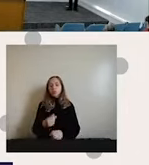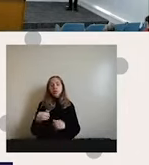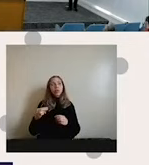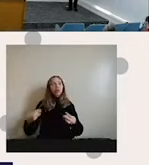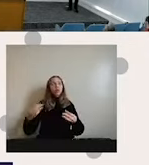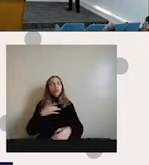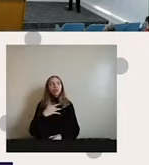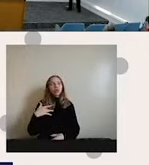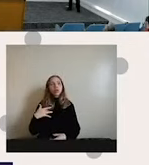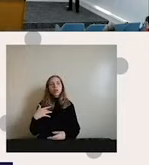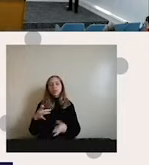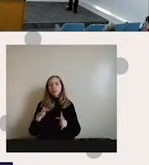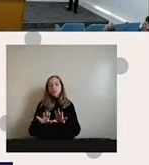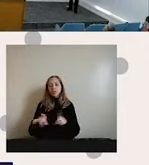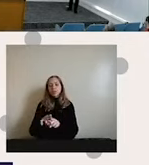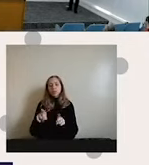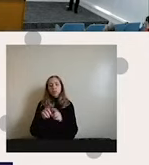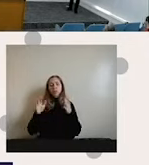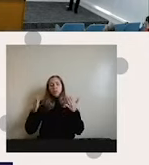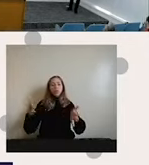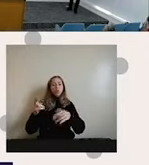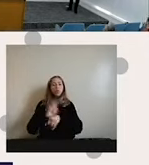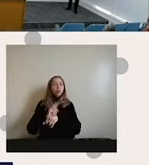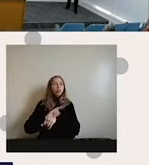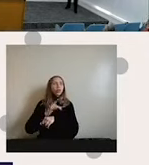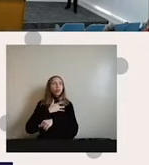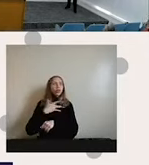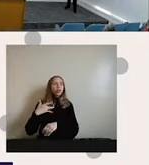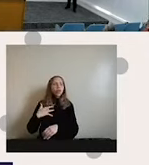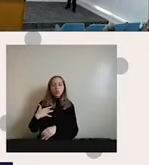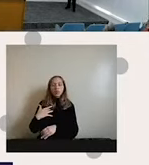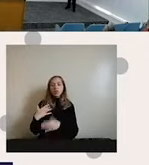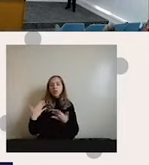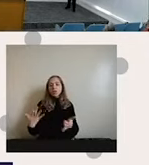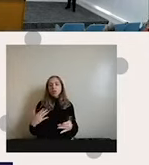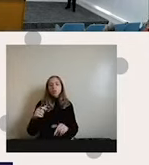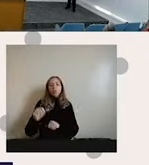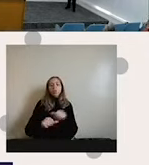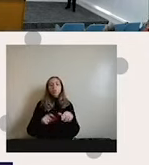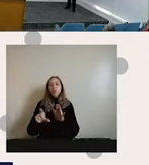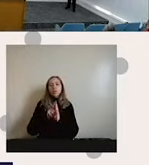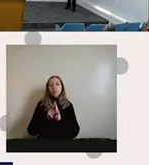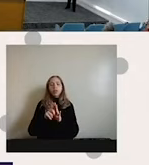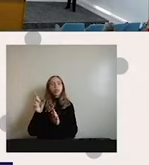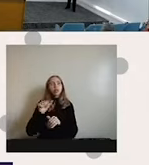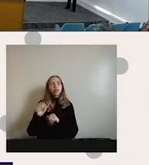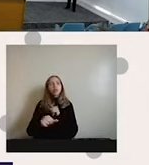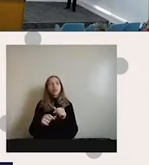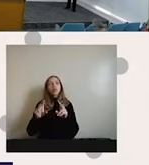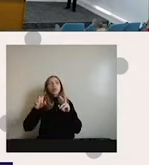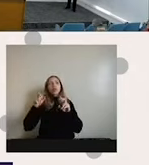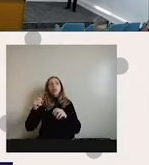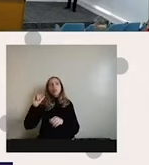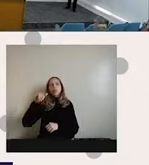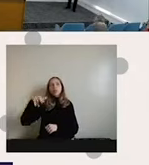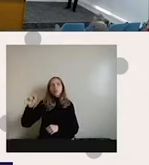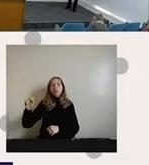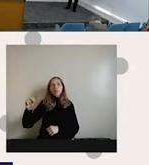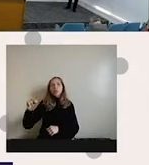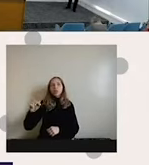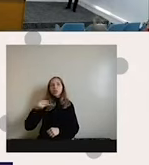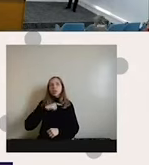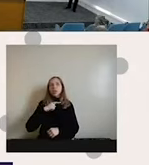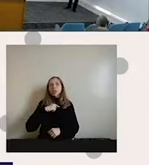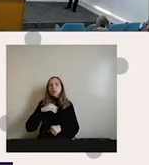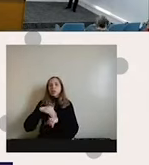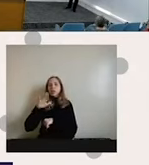Então, a modificação da lei no Ministério da Saúde não modifica automaticamente a legislação previdenciária, que tem um escopo mais de indenização.